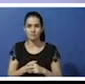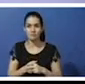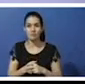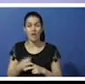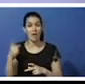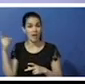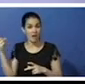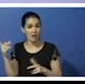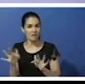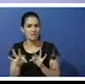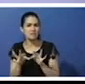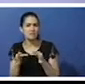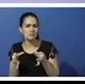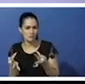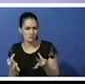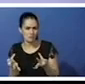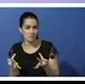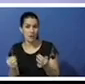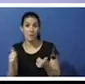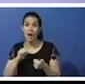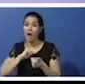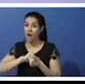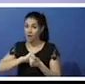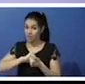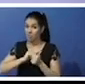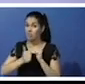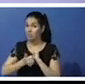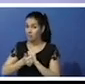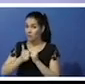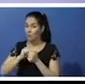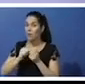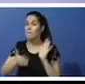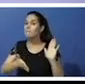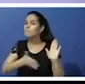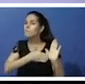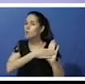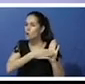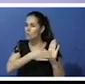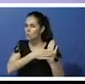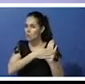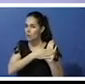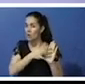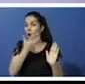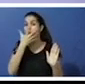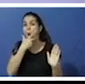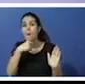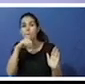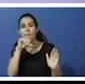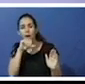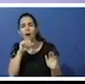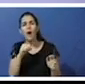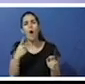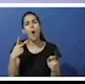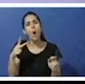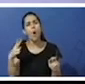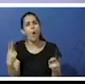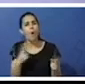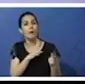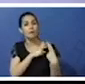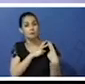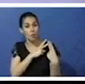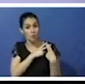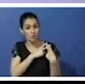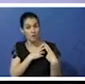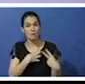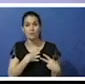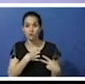forma bem simplificada, é uma adequação, é uma proposta. O pai ou o responsável que se sentir